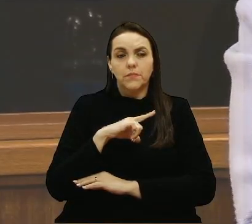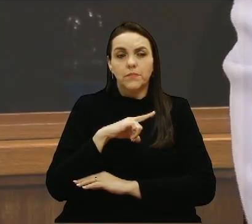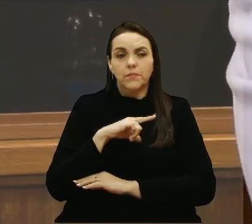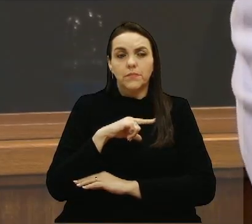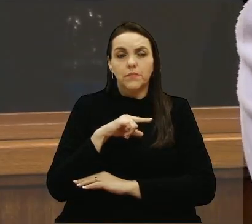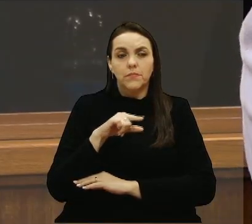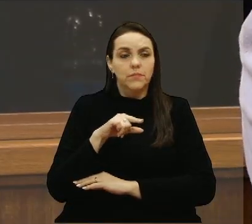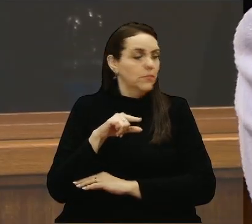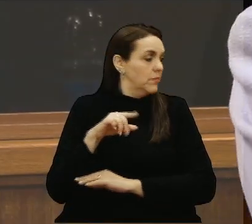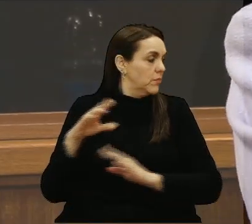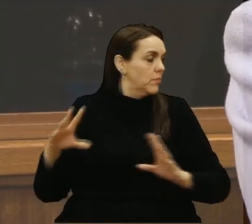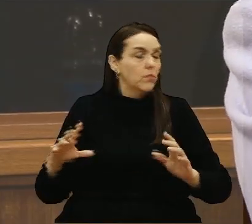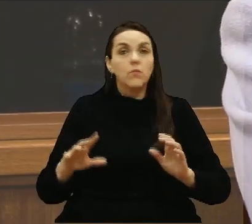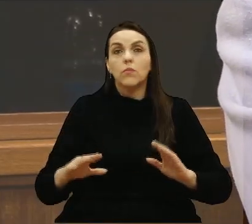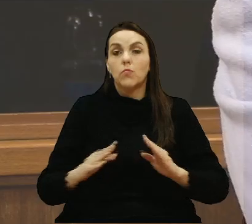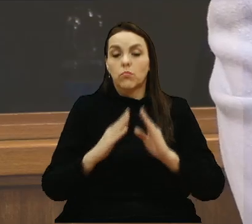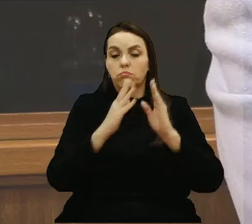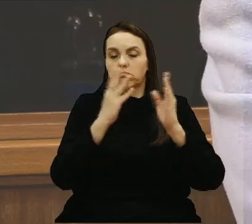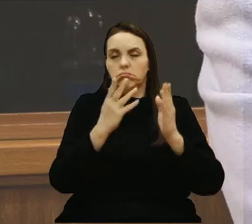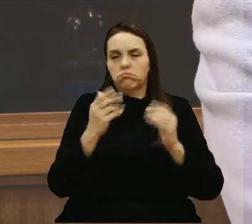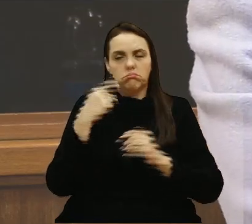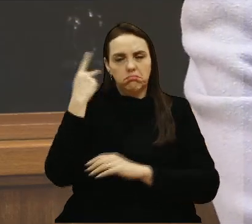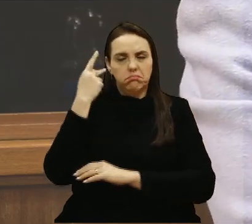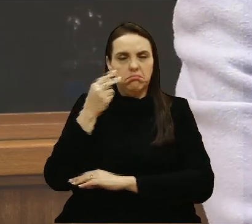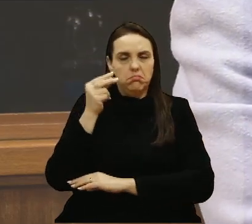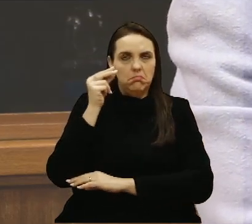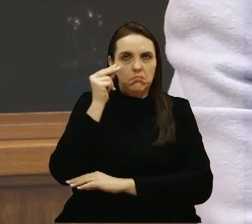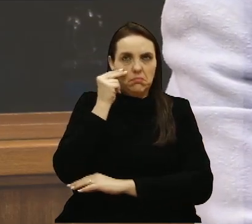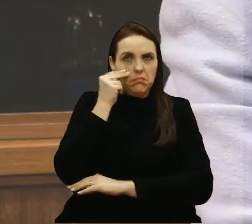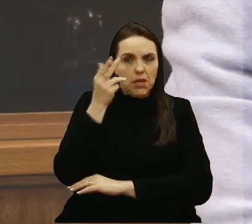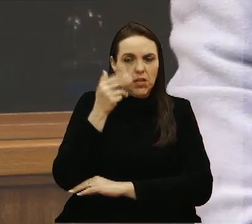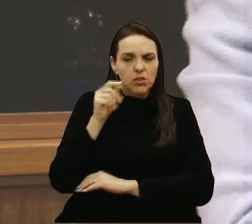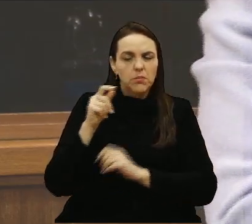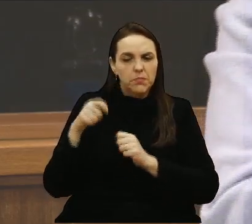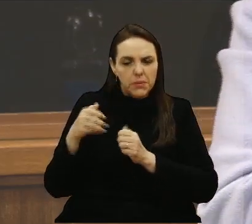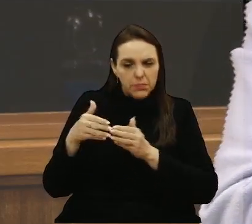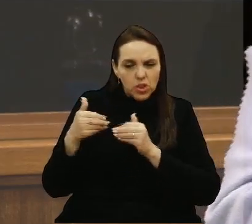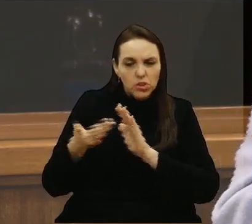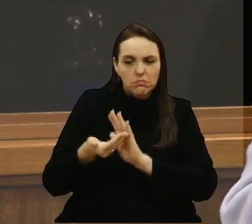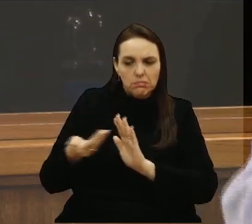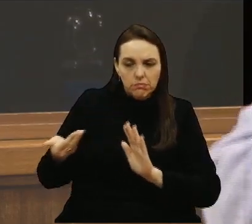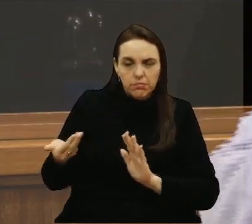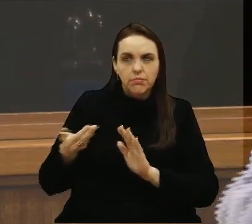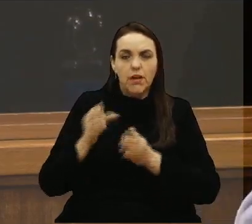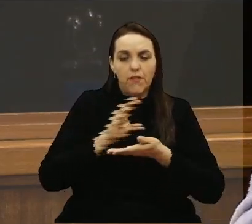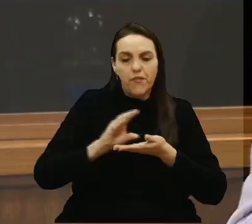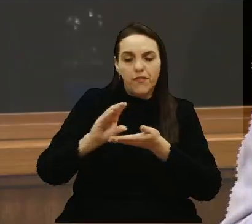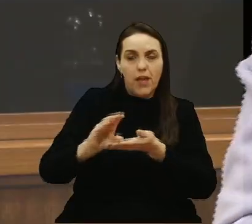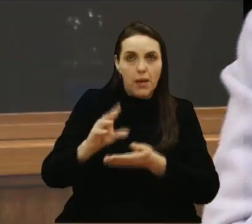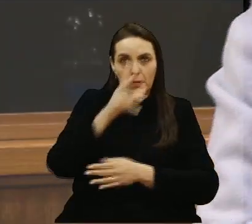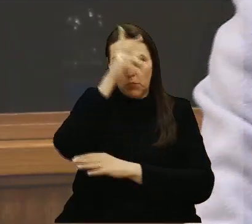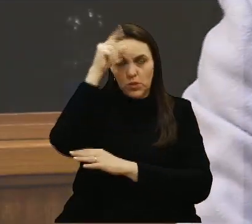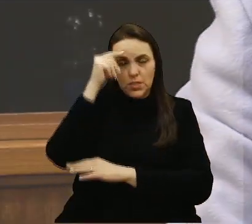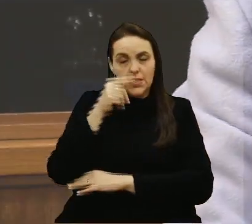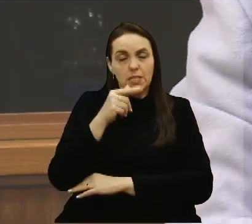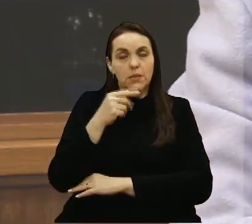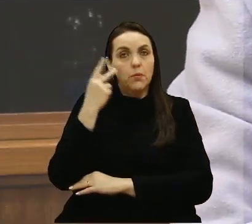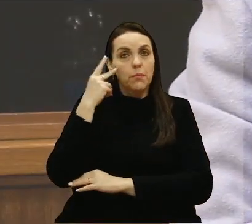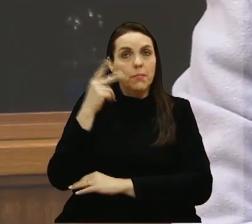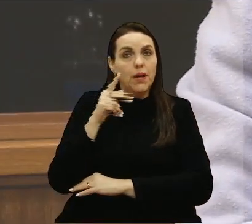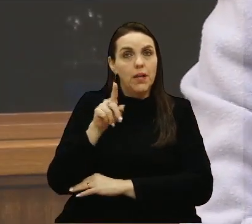esse monumento, vereador Libardi, em que peça uma desapropriação para o município, com verba do município, seria para